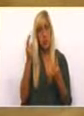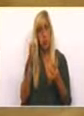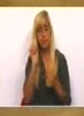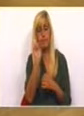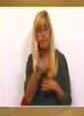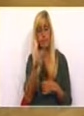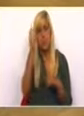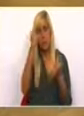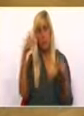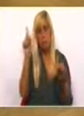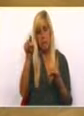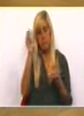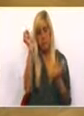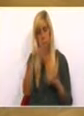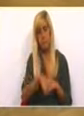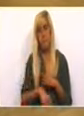esta ideologia.